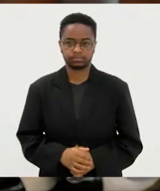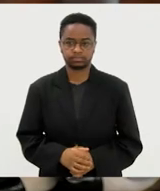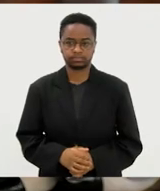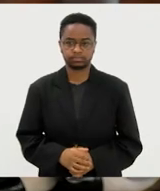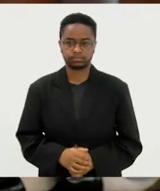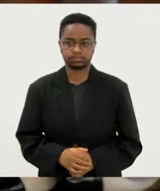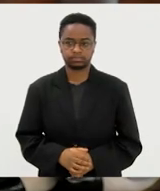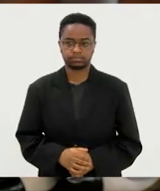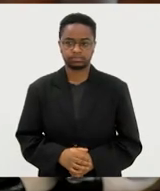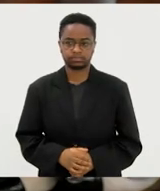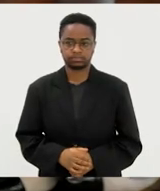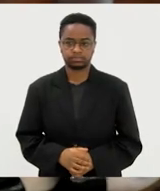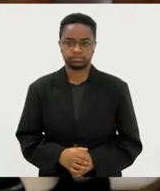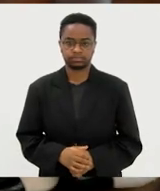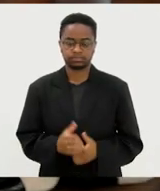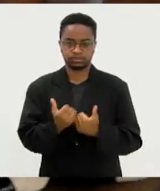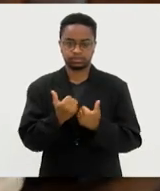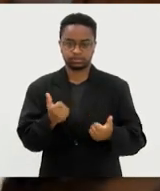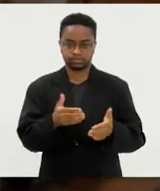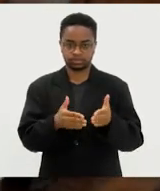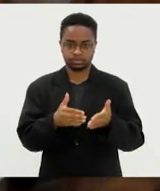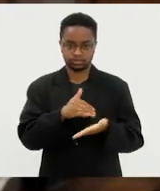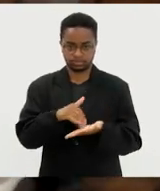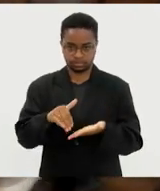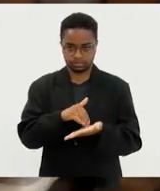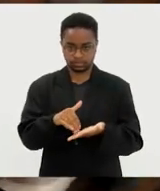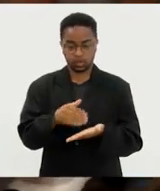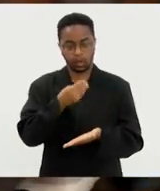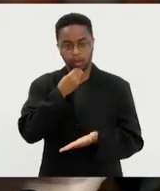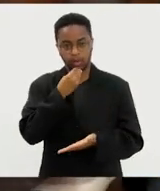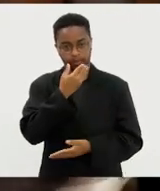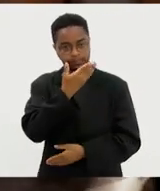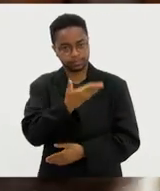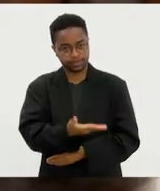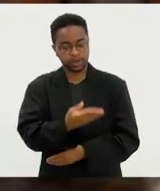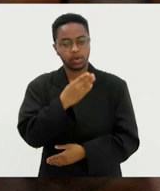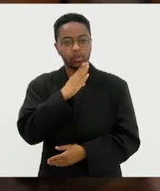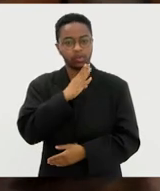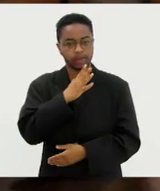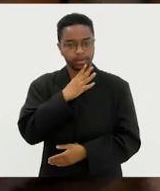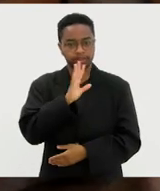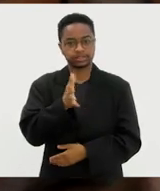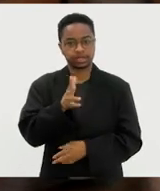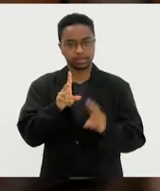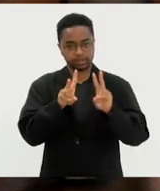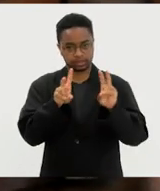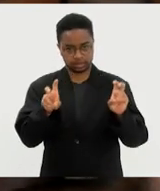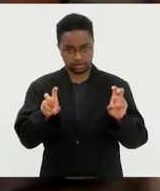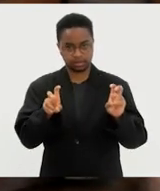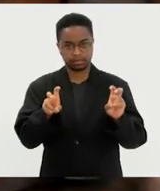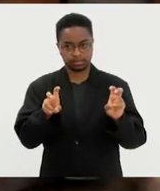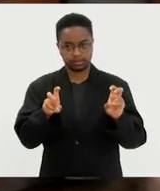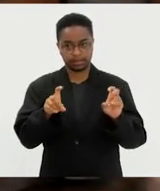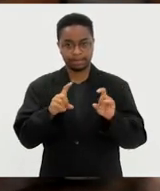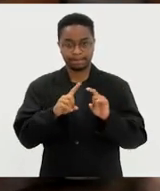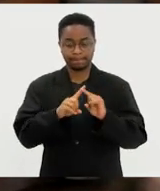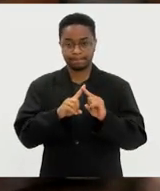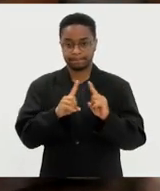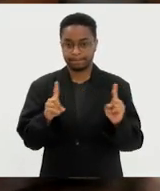Quer voltar? Subsecretário. Claro. Claro que o senhor conhece o assunto, mas